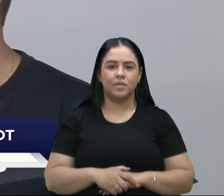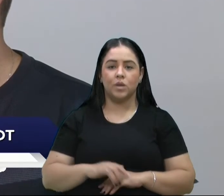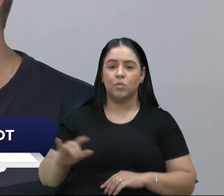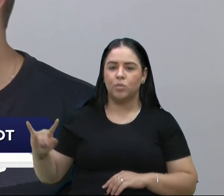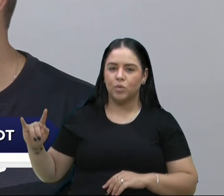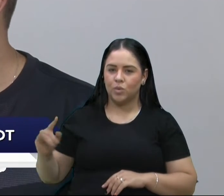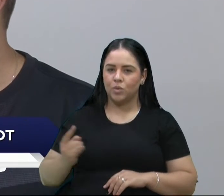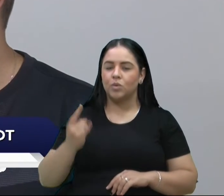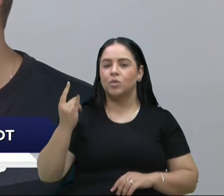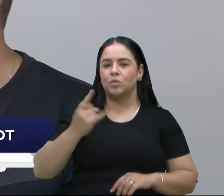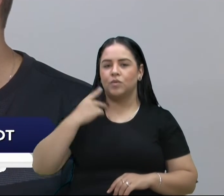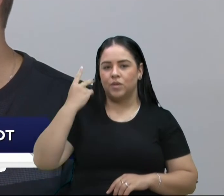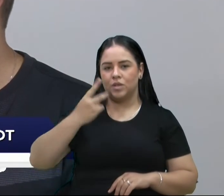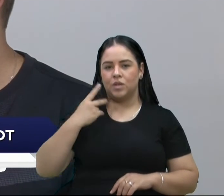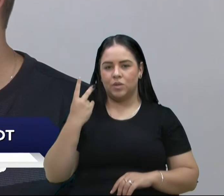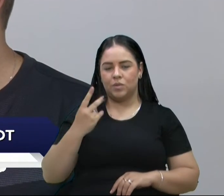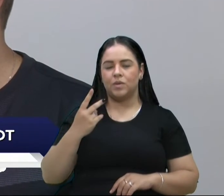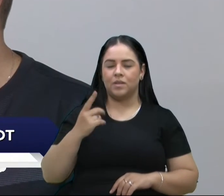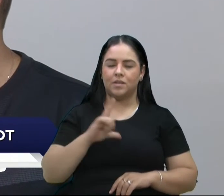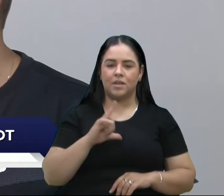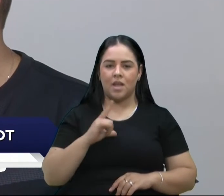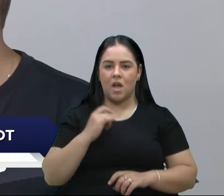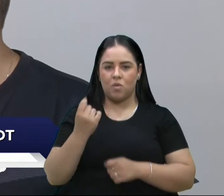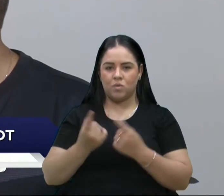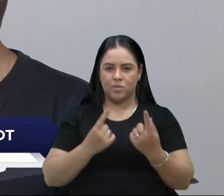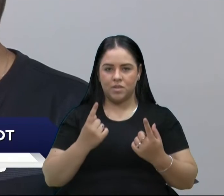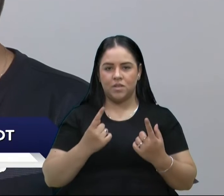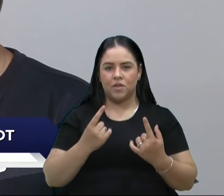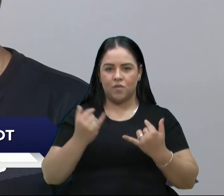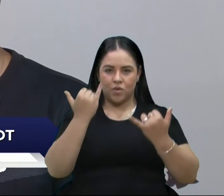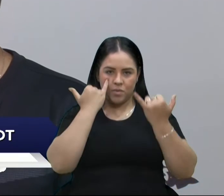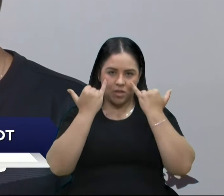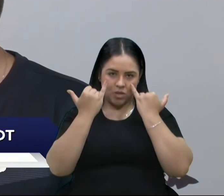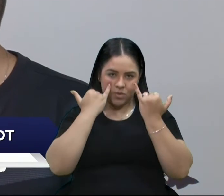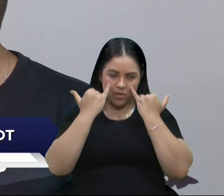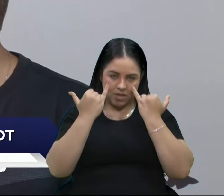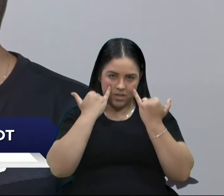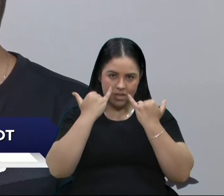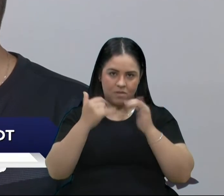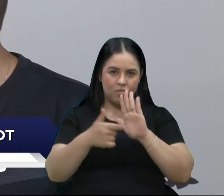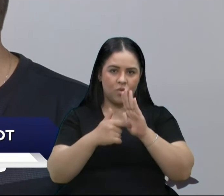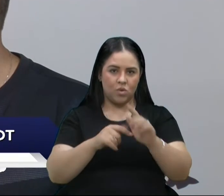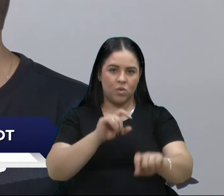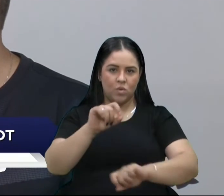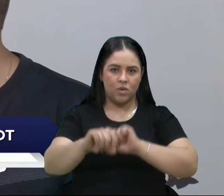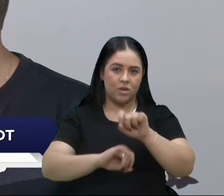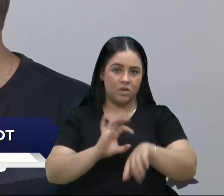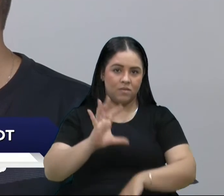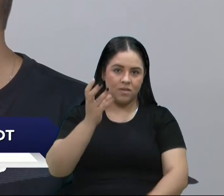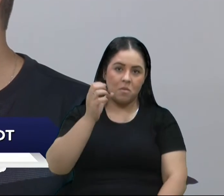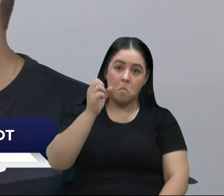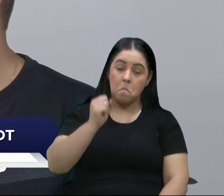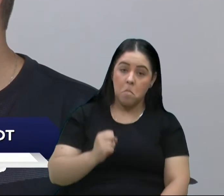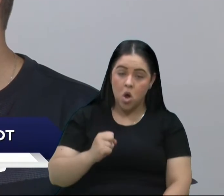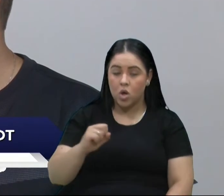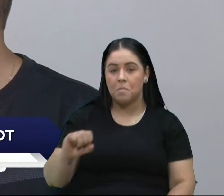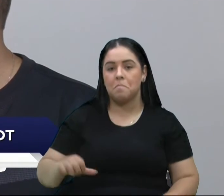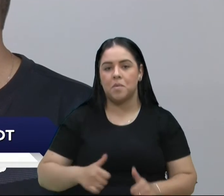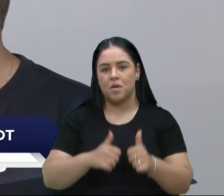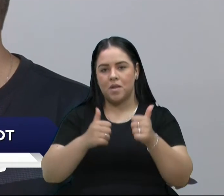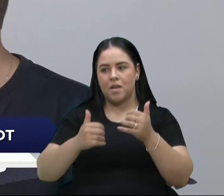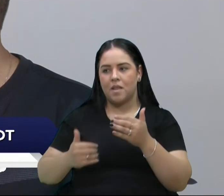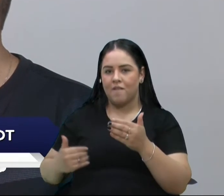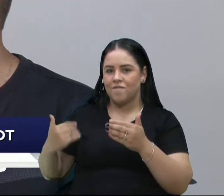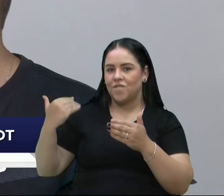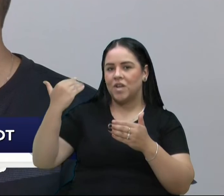finalizar, vereadora, a secretária trouxe alguns dados que mostram um cenário que pode melhorar lá na frente,